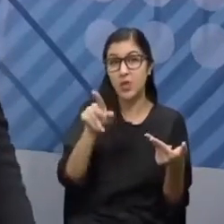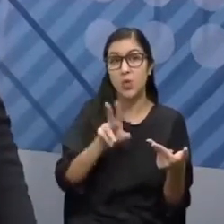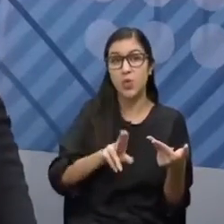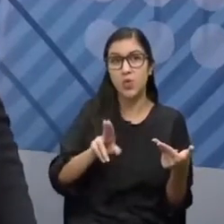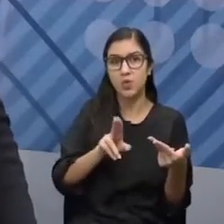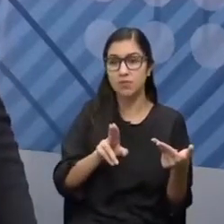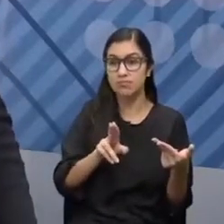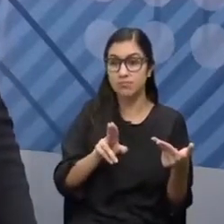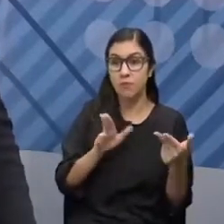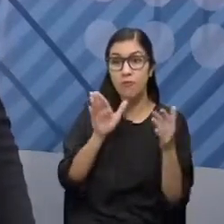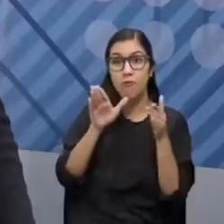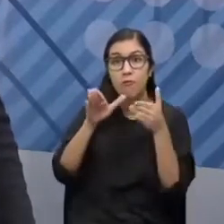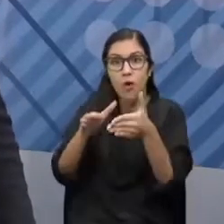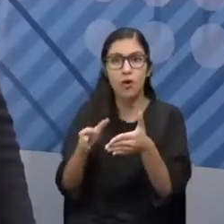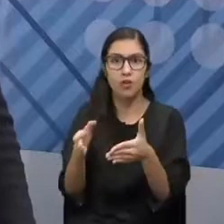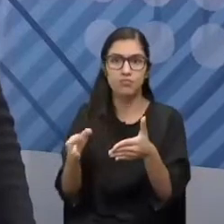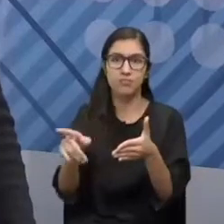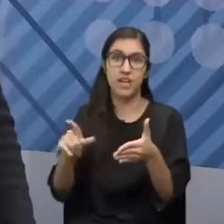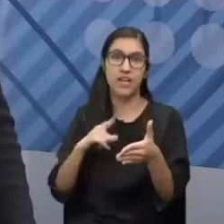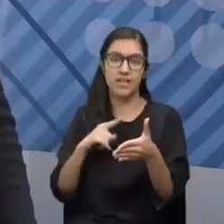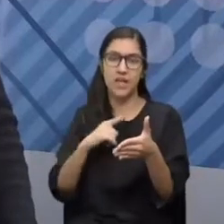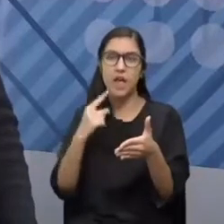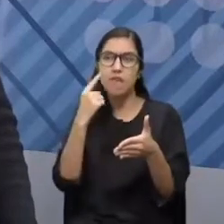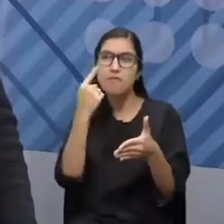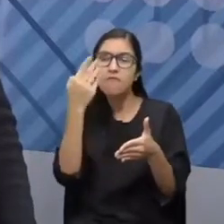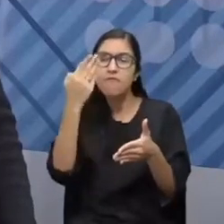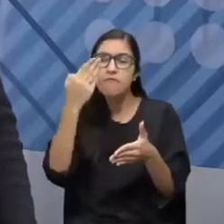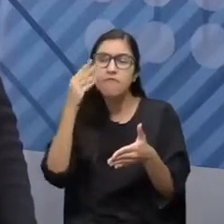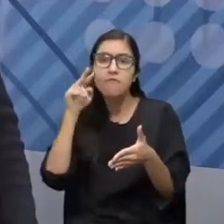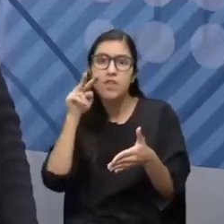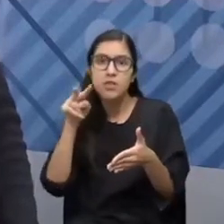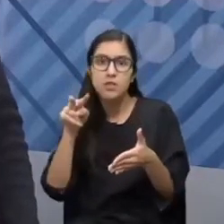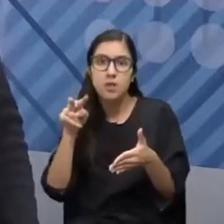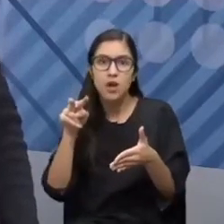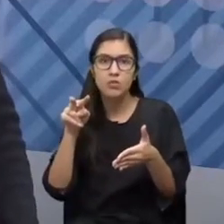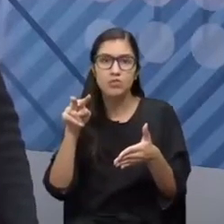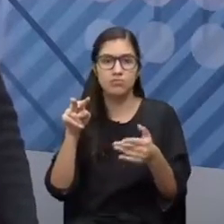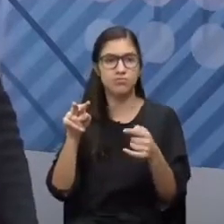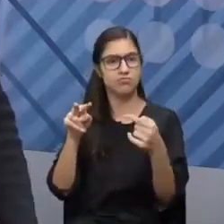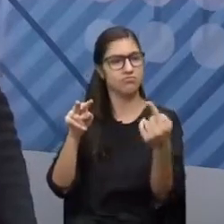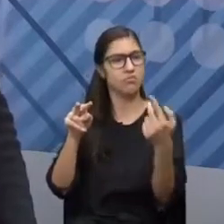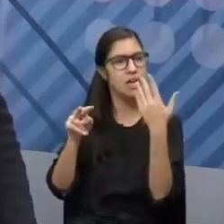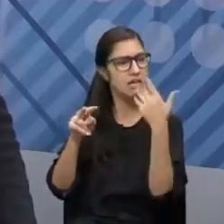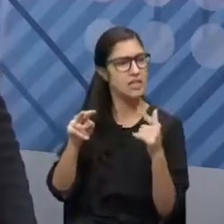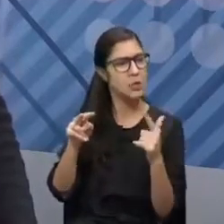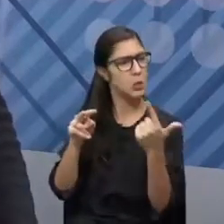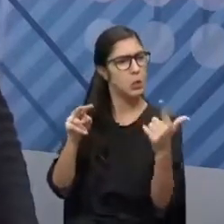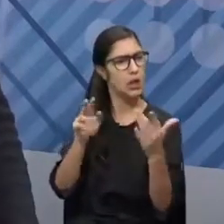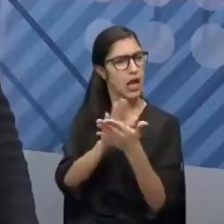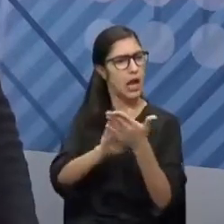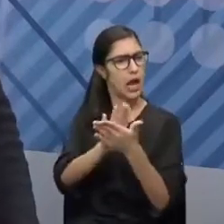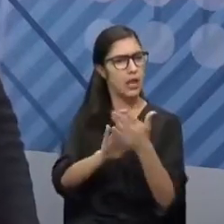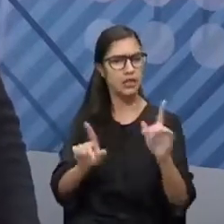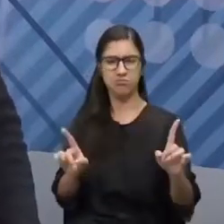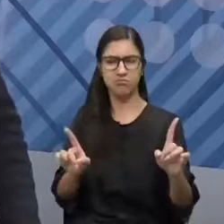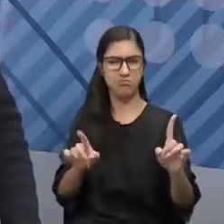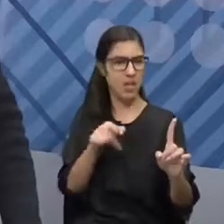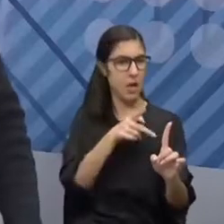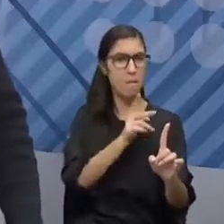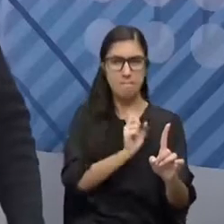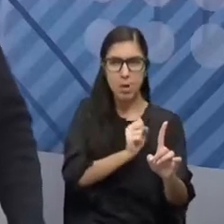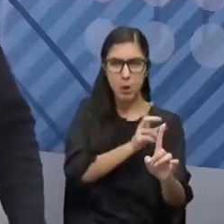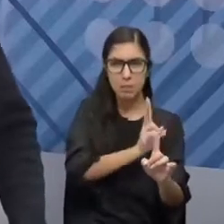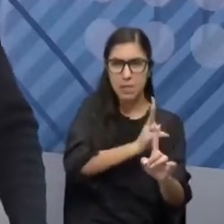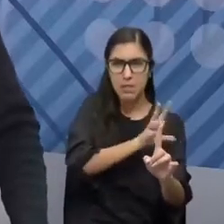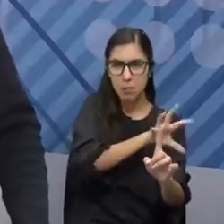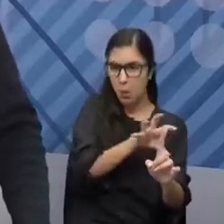para aquela criança. Ela tem resíduo visual. Uma criança que não tenha resíduo nenhum, você não vai trabalhar algumas coisas que você trabalha com ela. Se tem uma criança